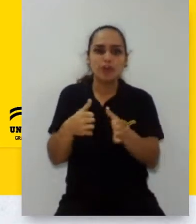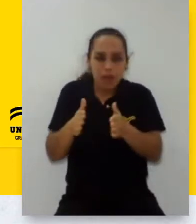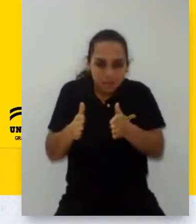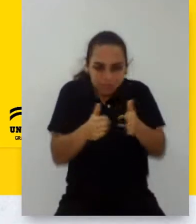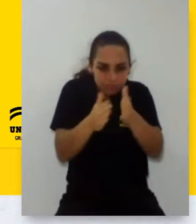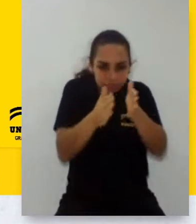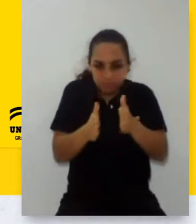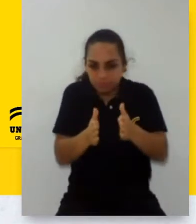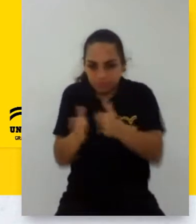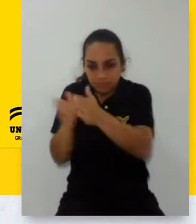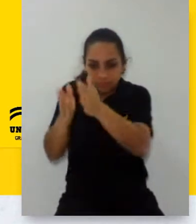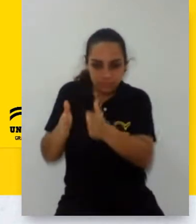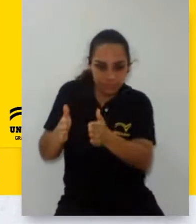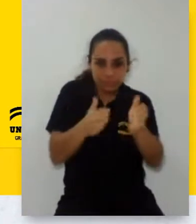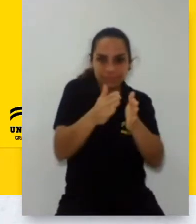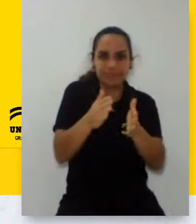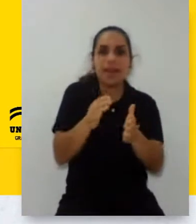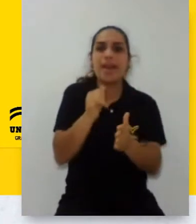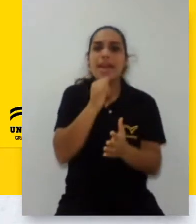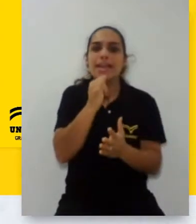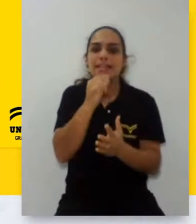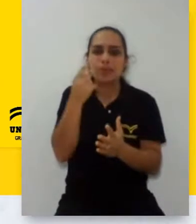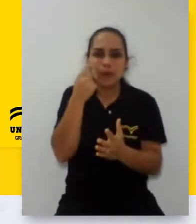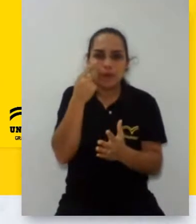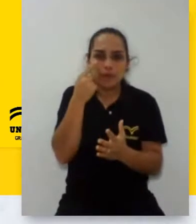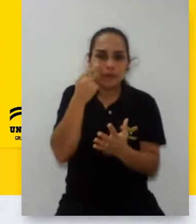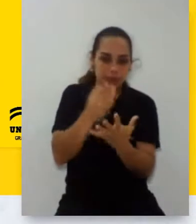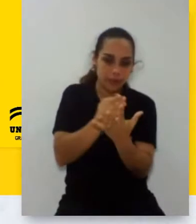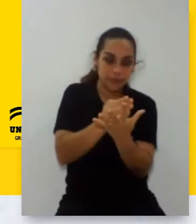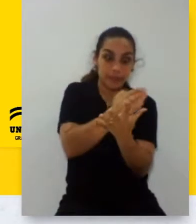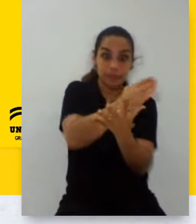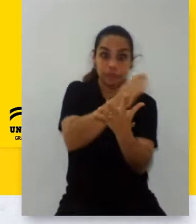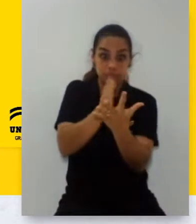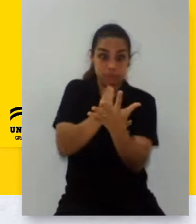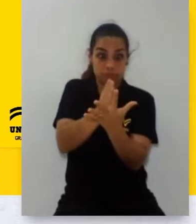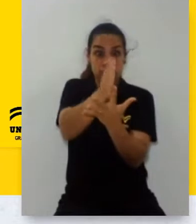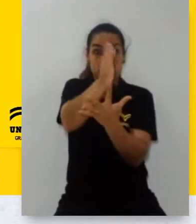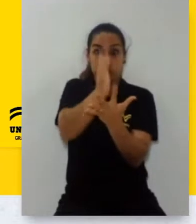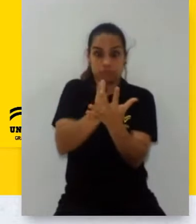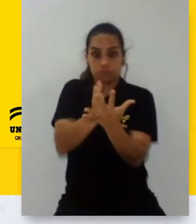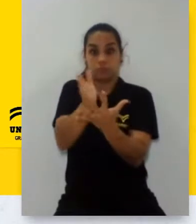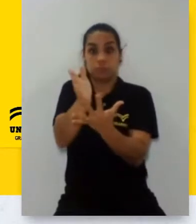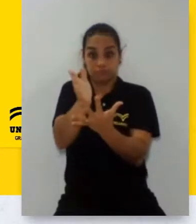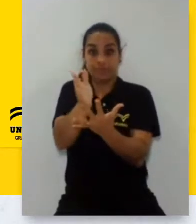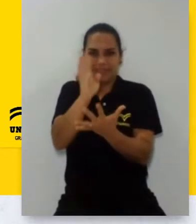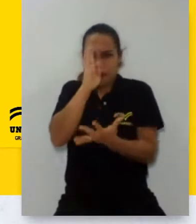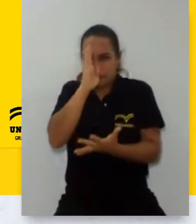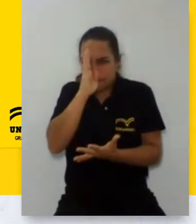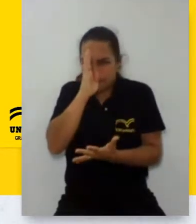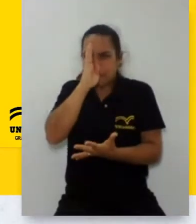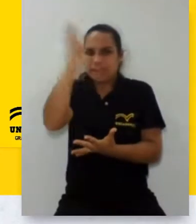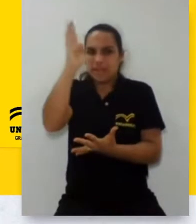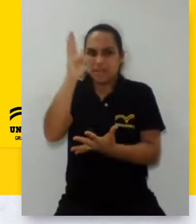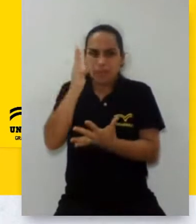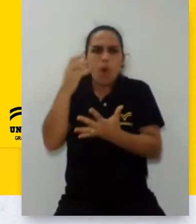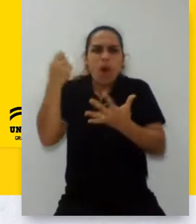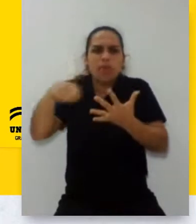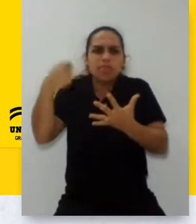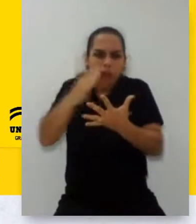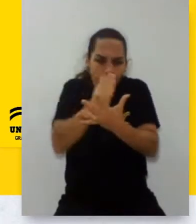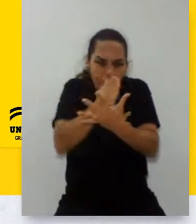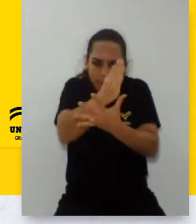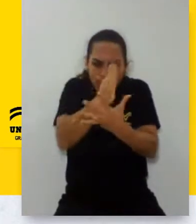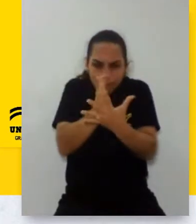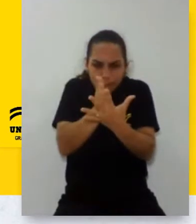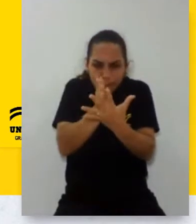lá no músculo. Aqui a imagem microscópica mostrando um músculo e aqui esses capilares em volta do músculo, mostrando que